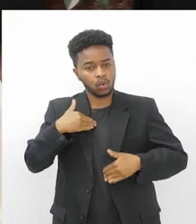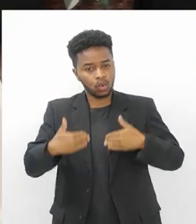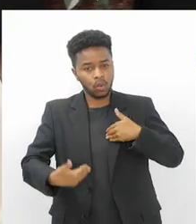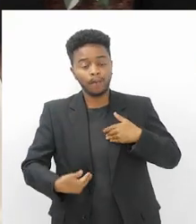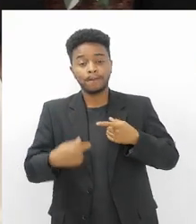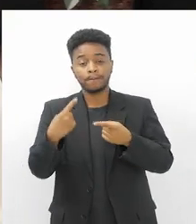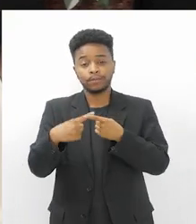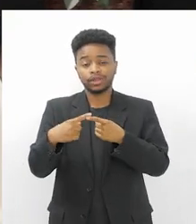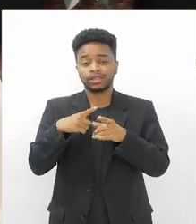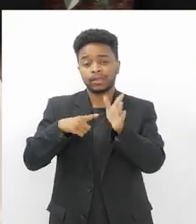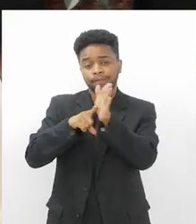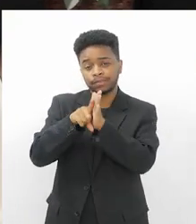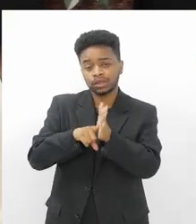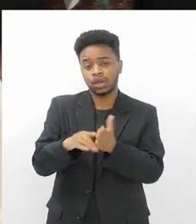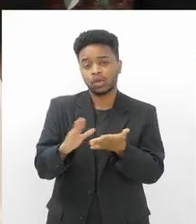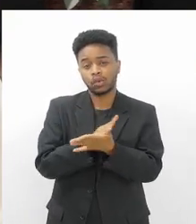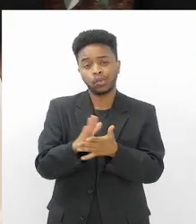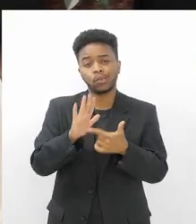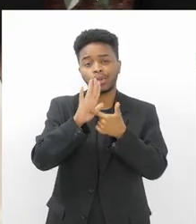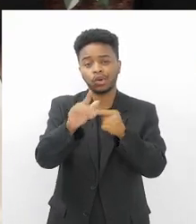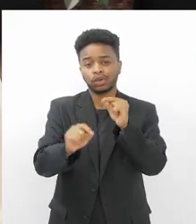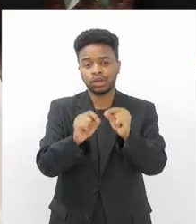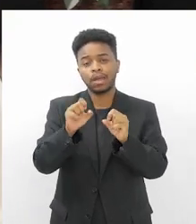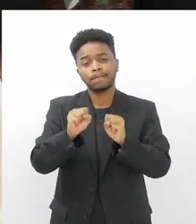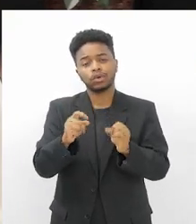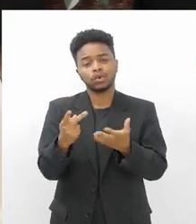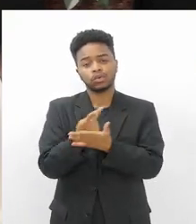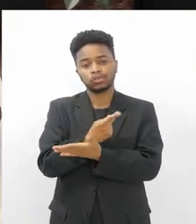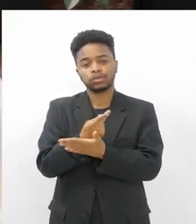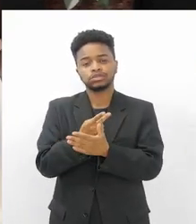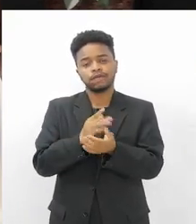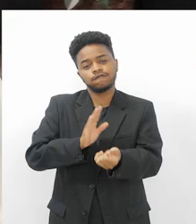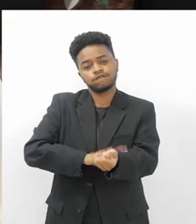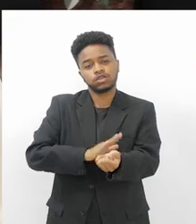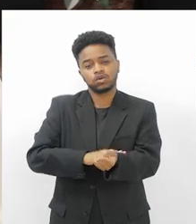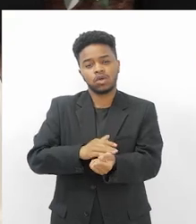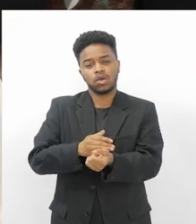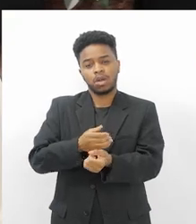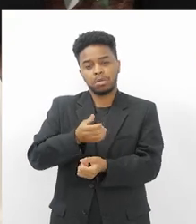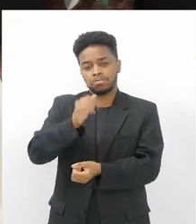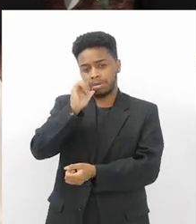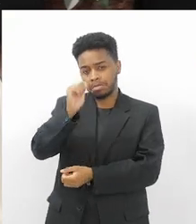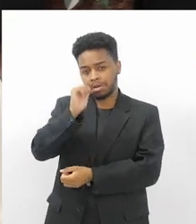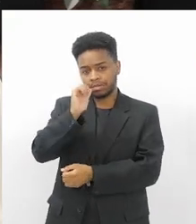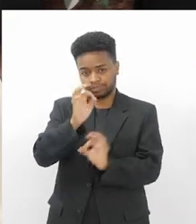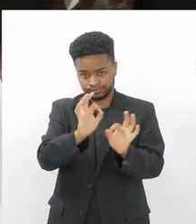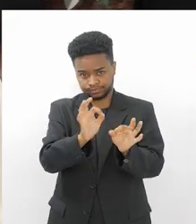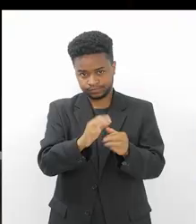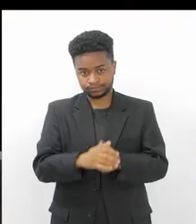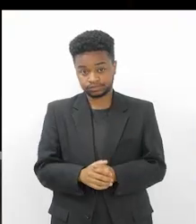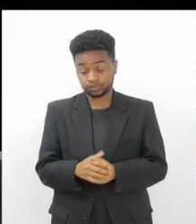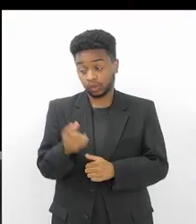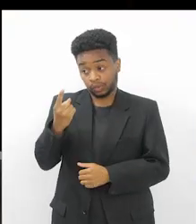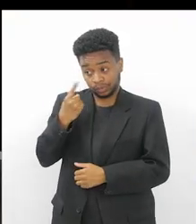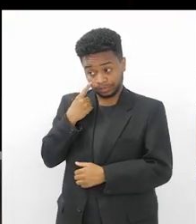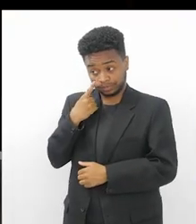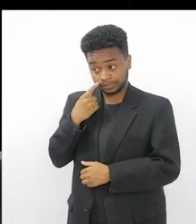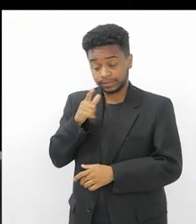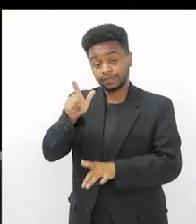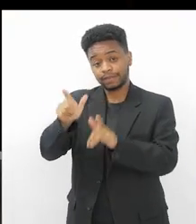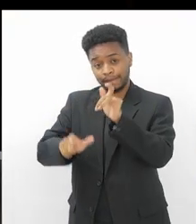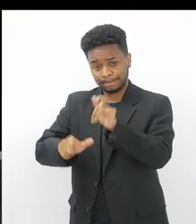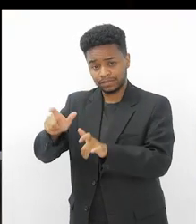quanto questão física, porque há pesquisas aí que apontam, por exemplo, uma tendência ao alcoolismo. Existe isso, né? Olha só,